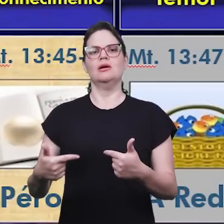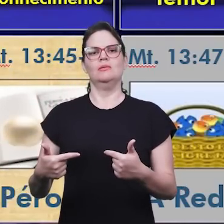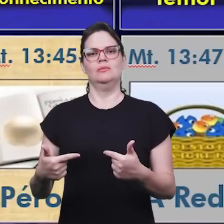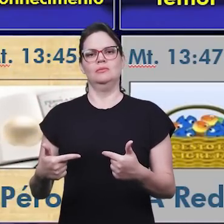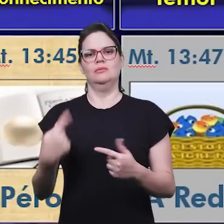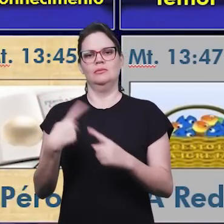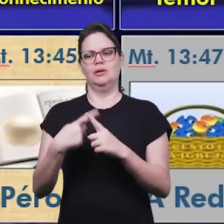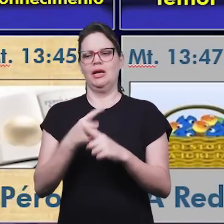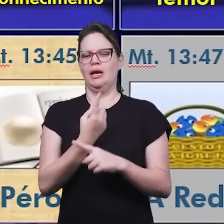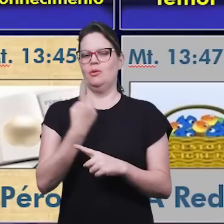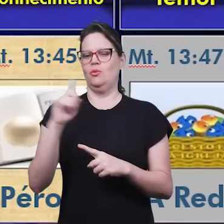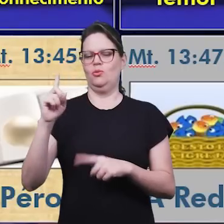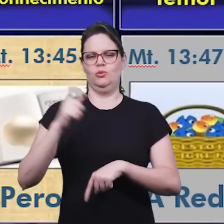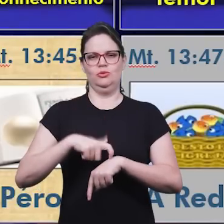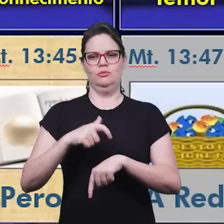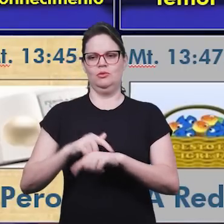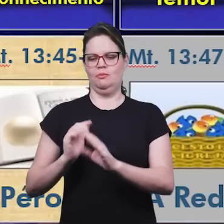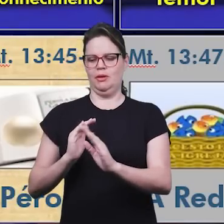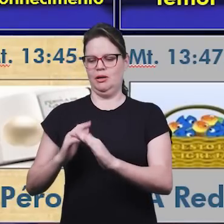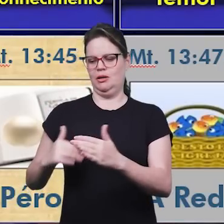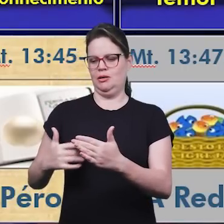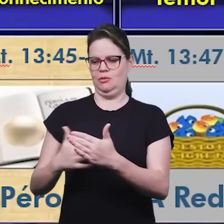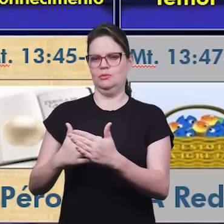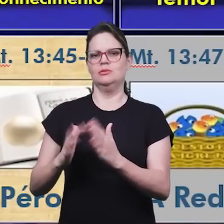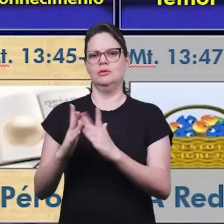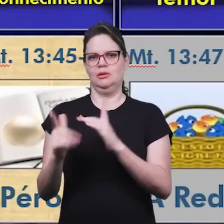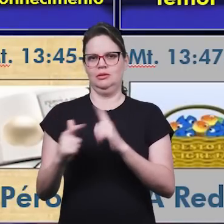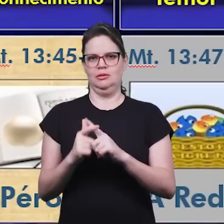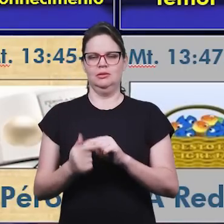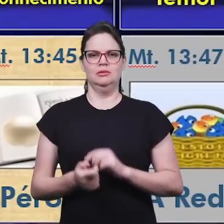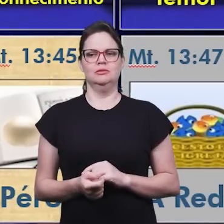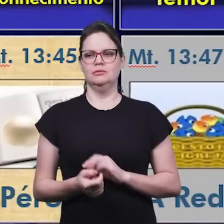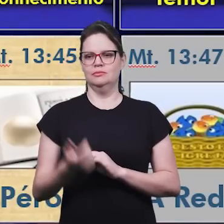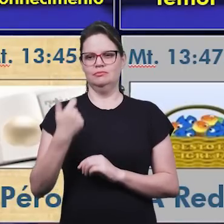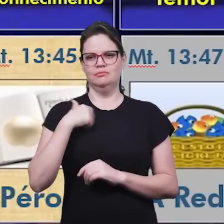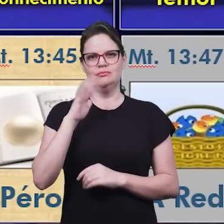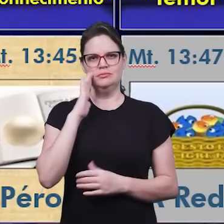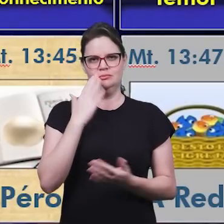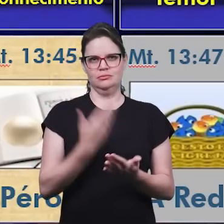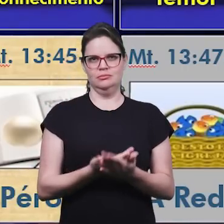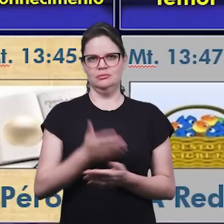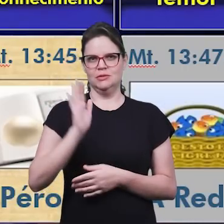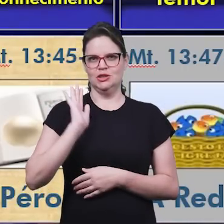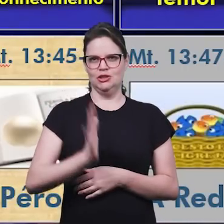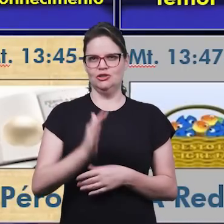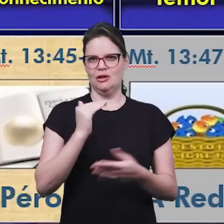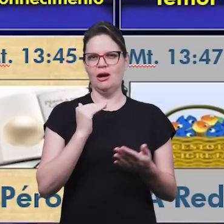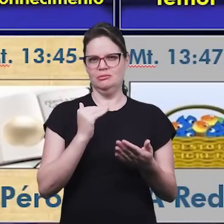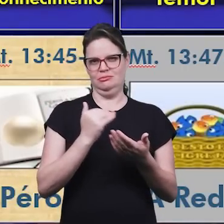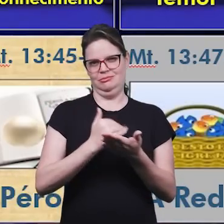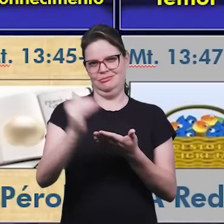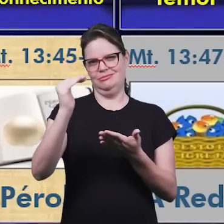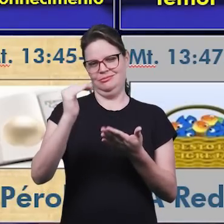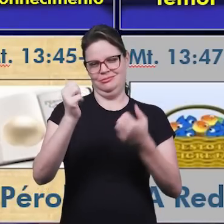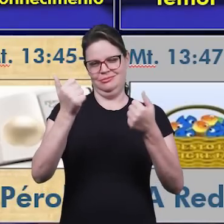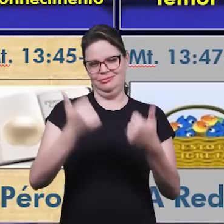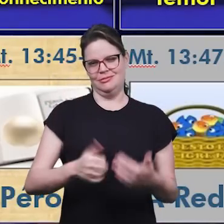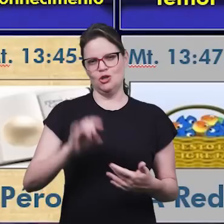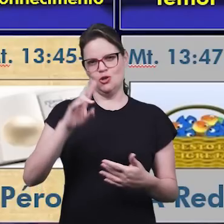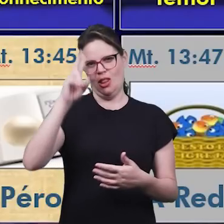profética na vida, nesta vida. Assim, eu creio que demos uma introdução,